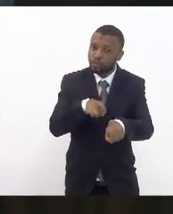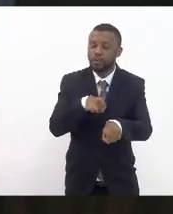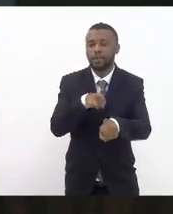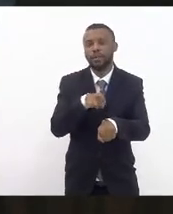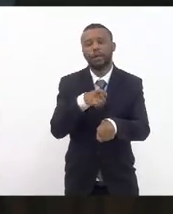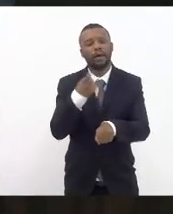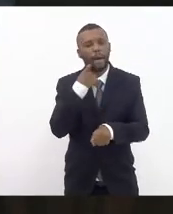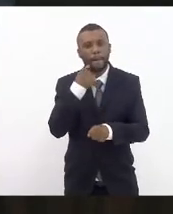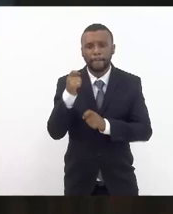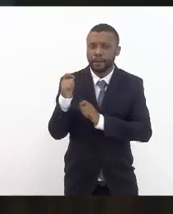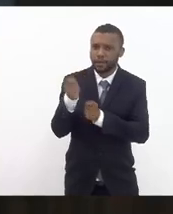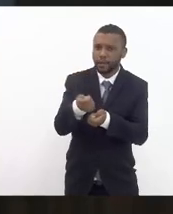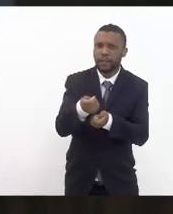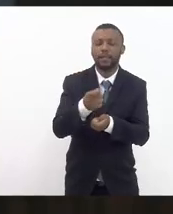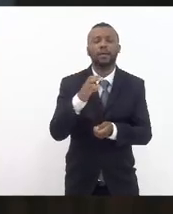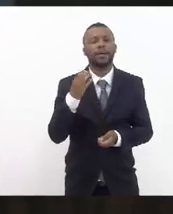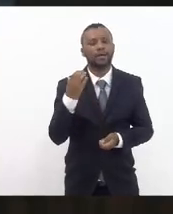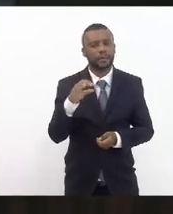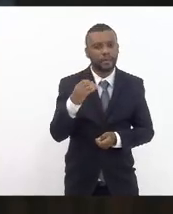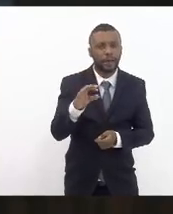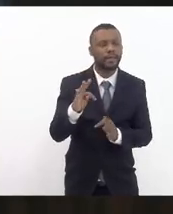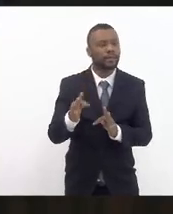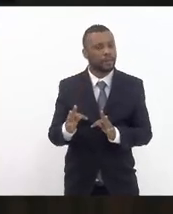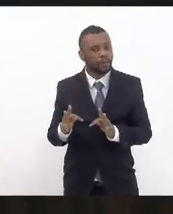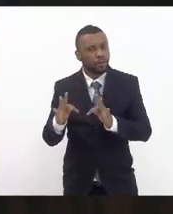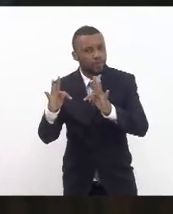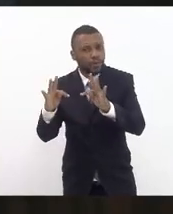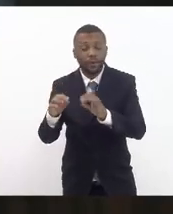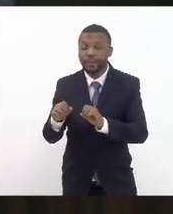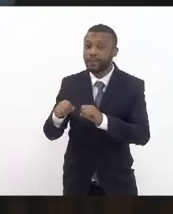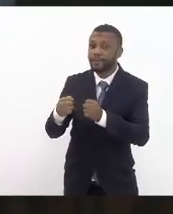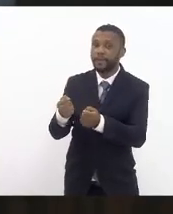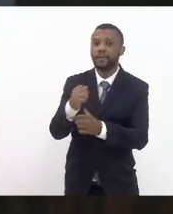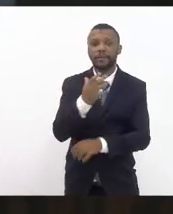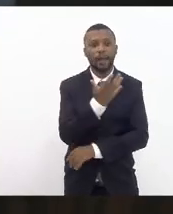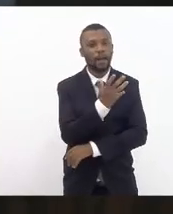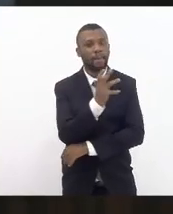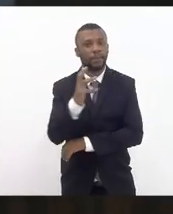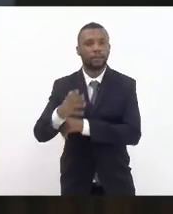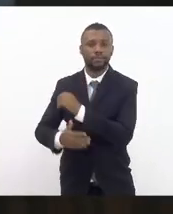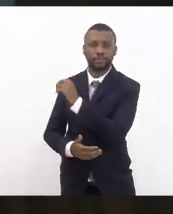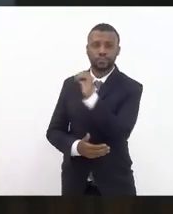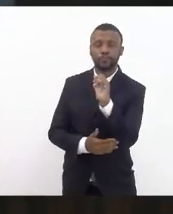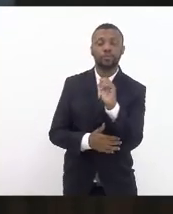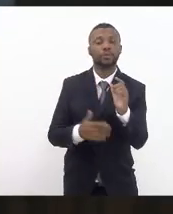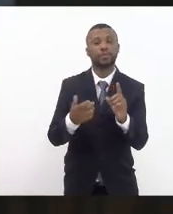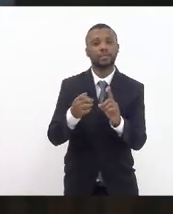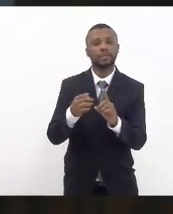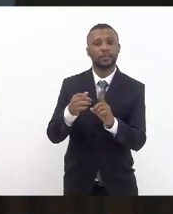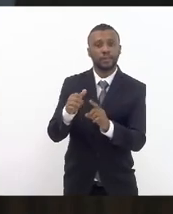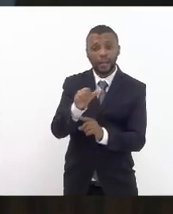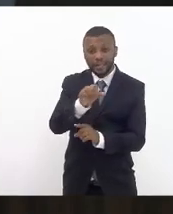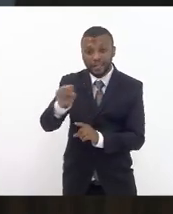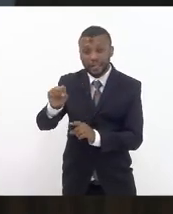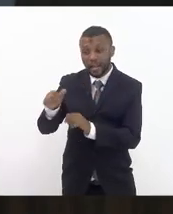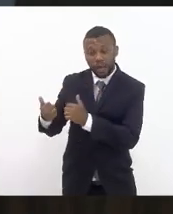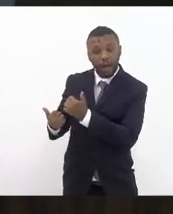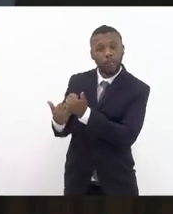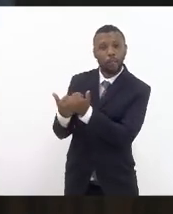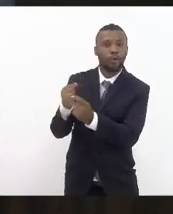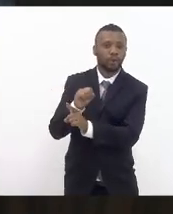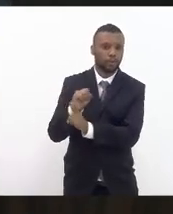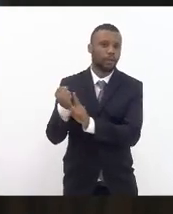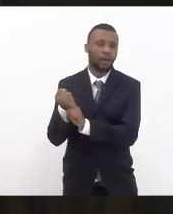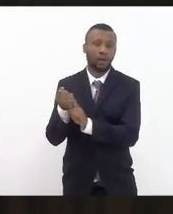Pesqueira, de Ciência e Tecnologia, Defesa do Meio Ambiente, da Comissão de Trabalho, Legislação Social, Seguridade Social, da Comissão